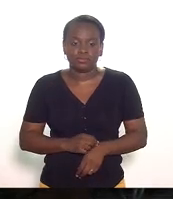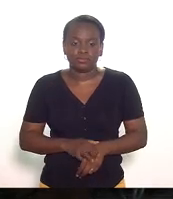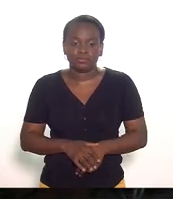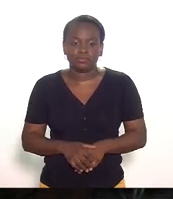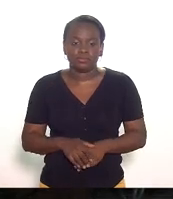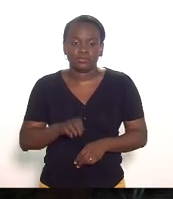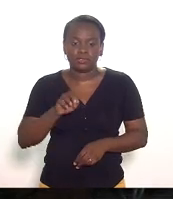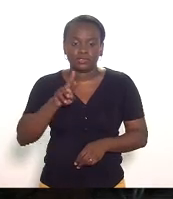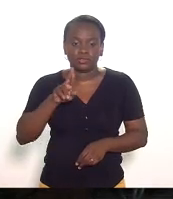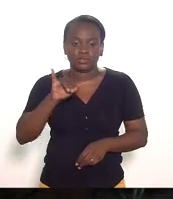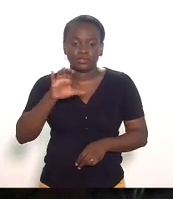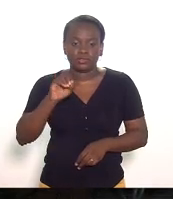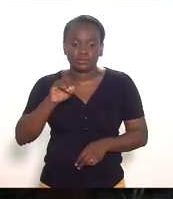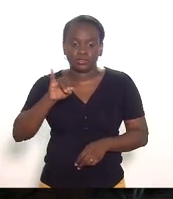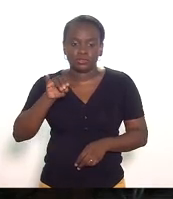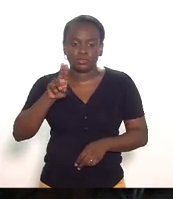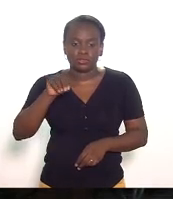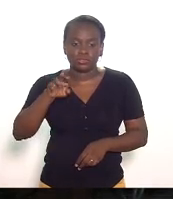Deputado Eurico Júnior.